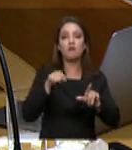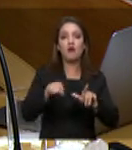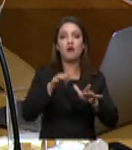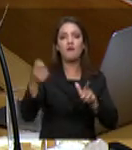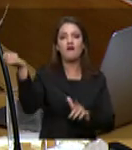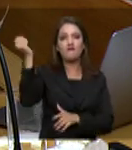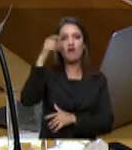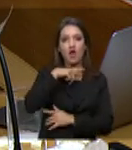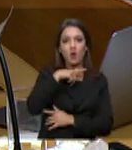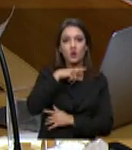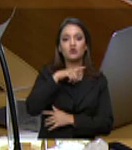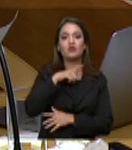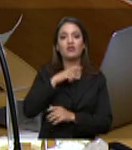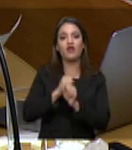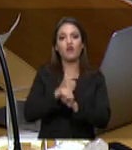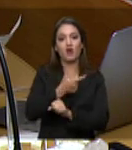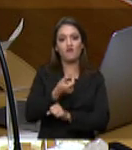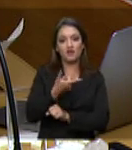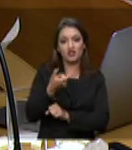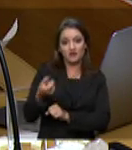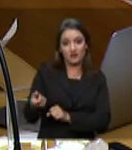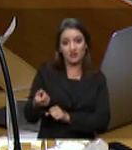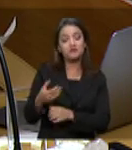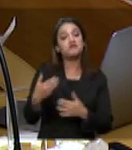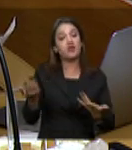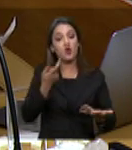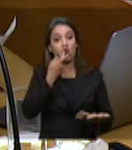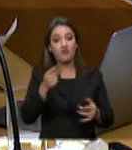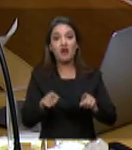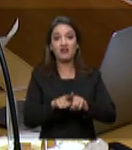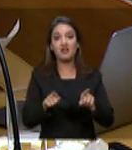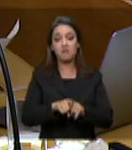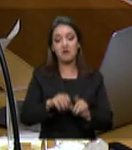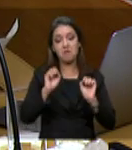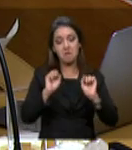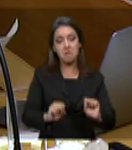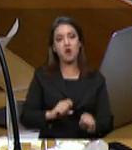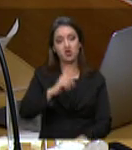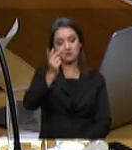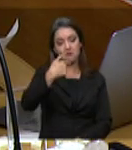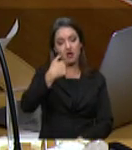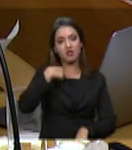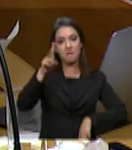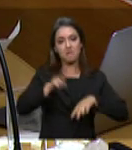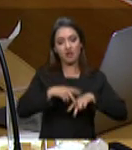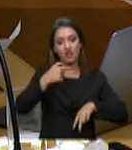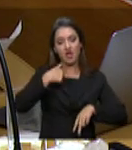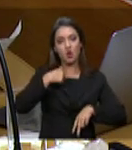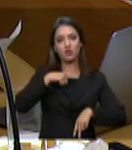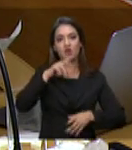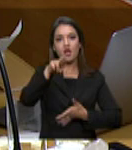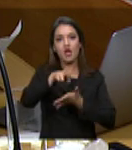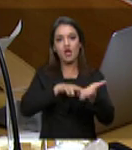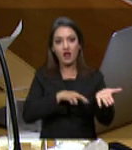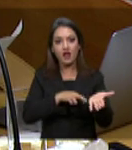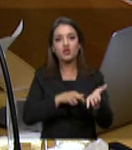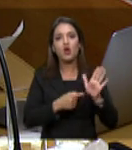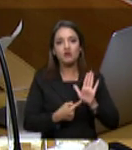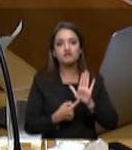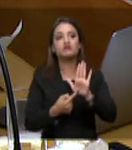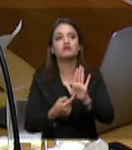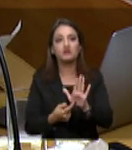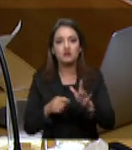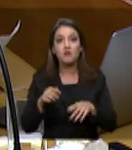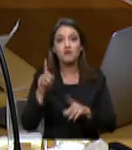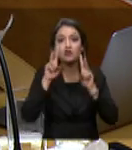2020 e em relação a esses Vinícius diz ainda me prendam que tem os relatórios vindo aí para